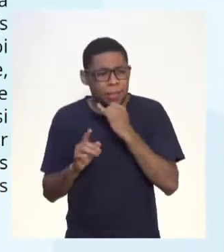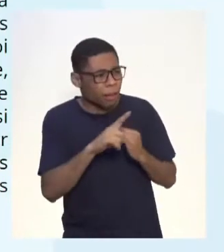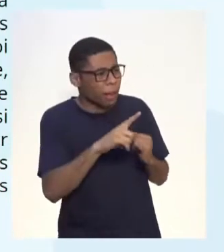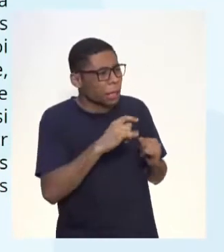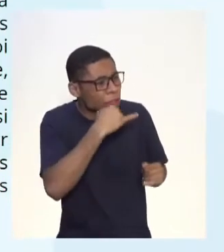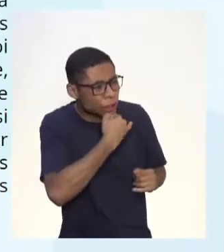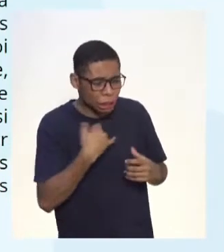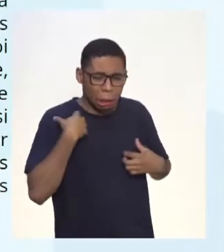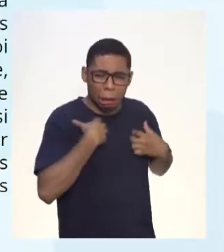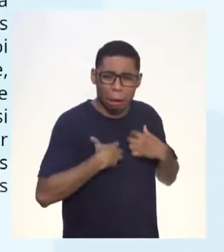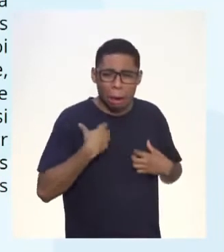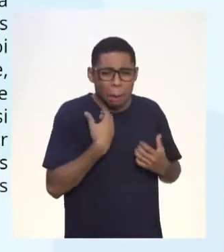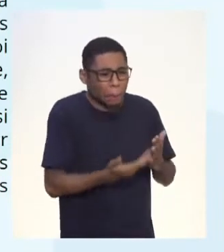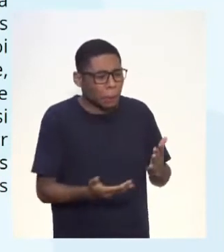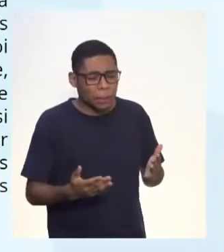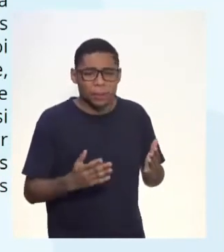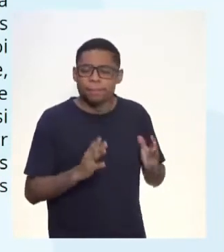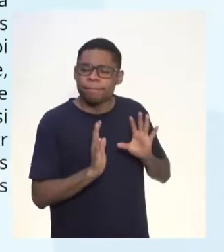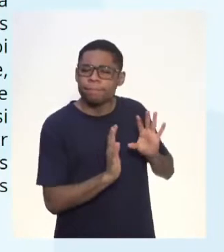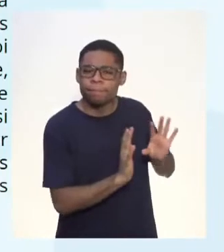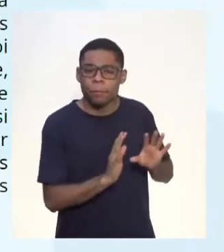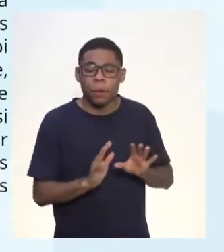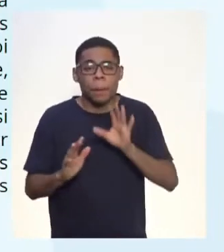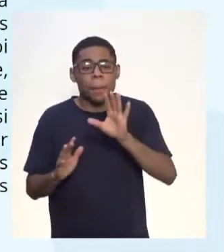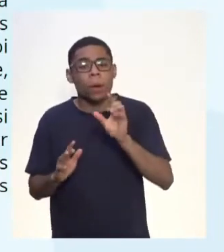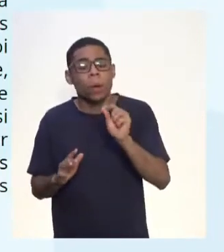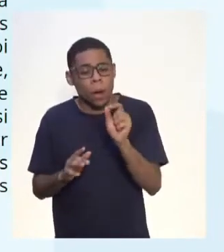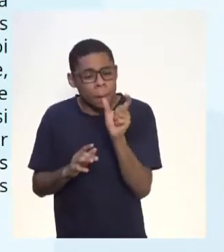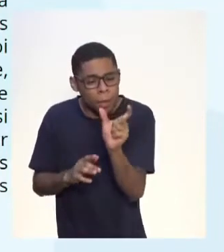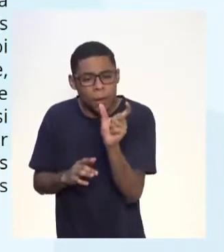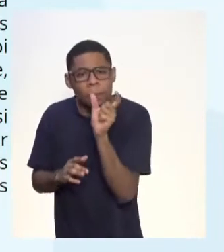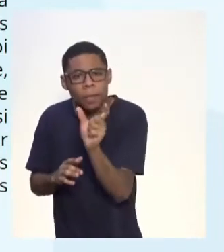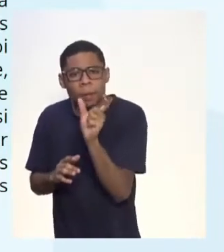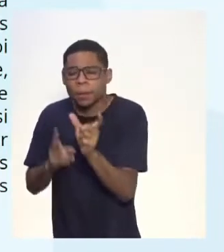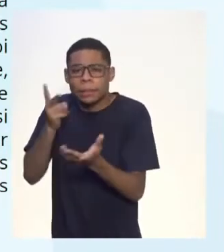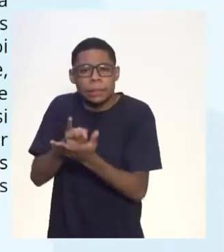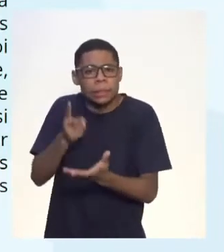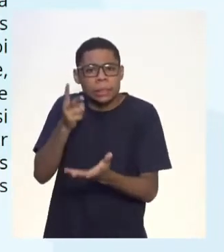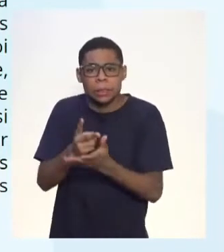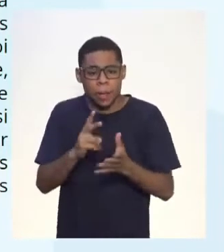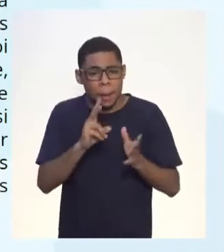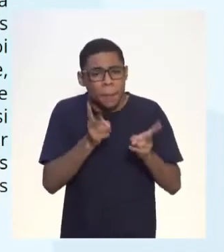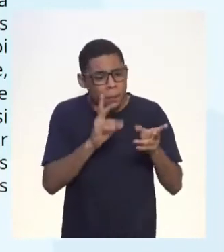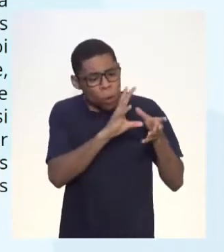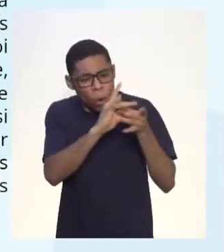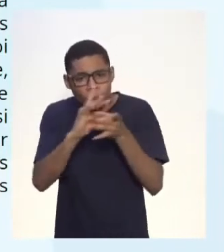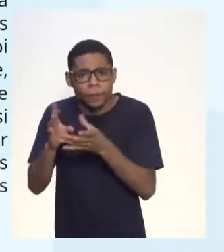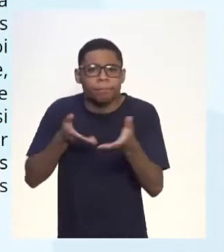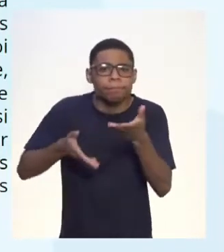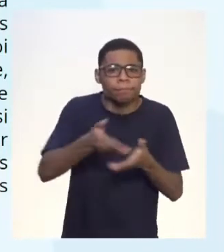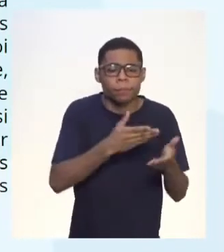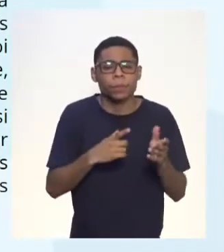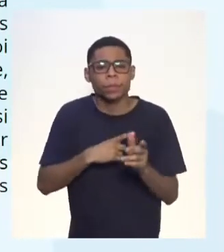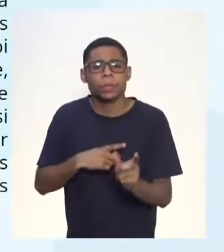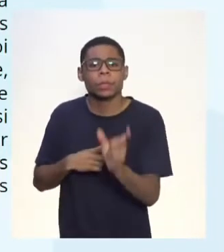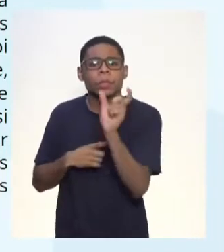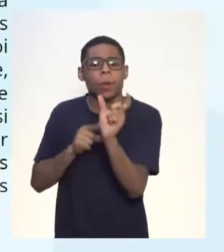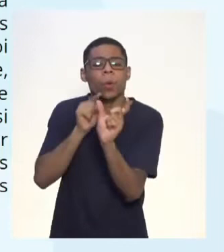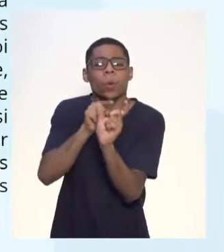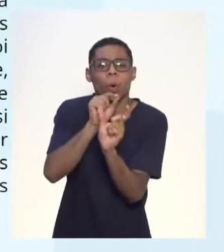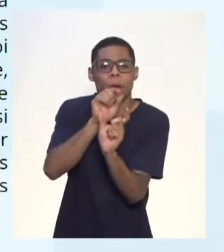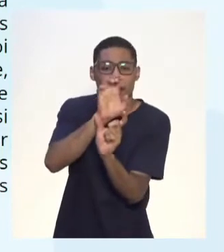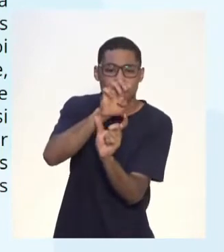perdas. Uma palavra que passou a frequentar nossos discursos nos mais variados contextos de interação. Trata-se da